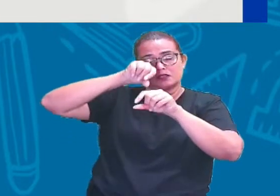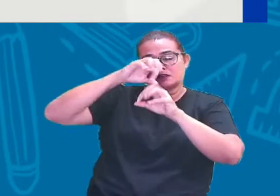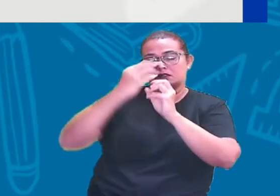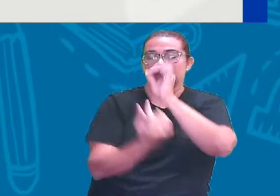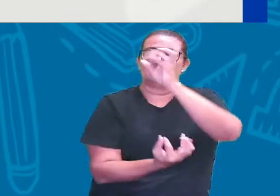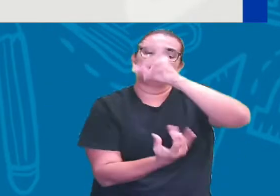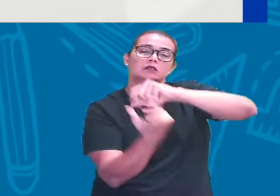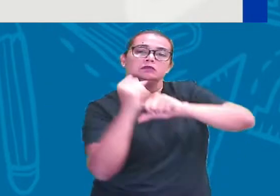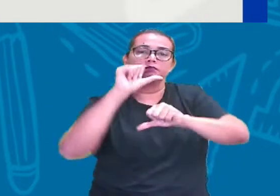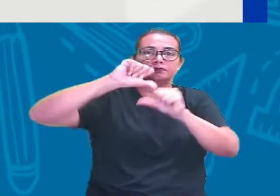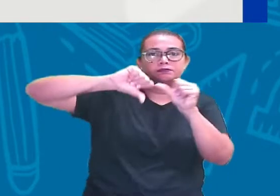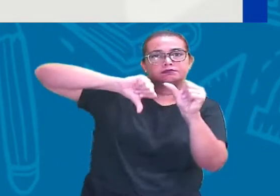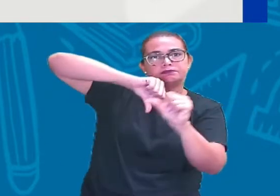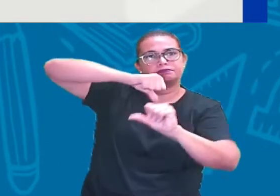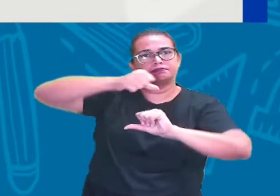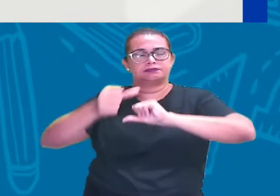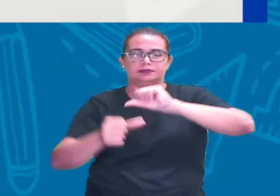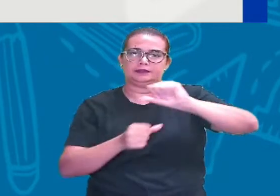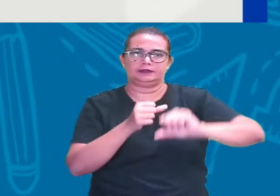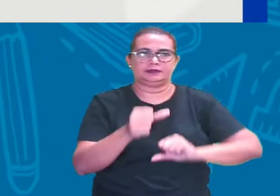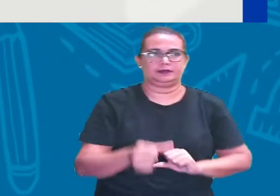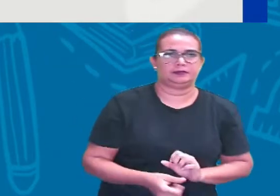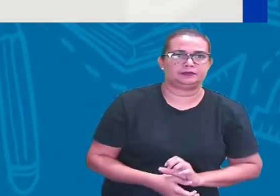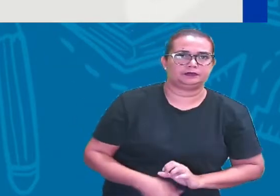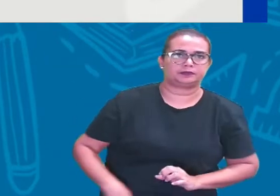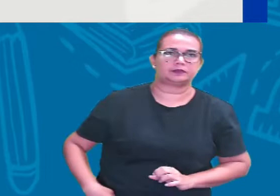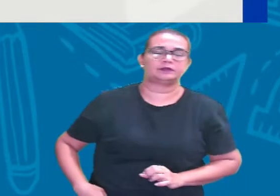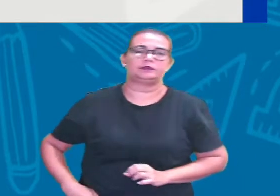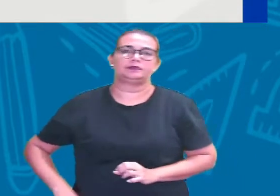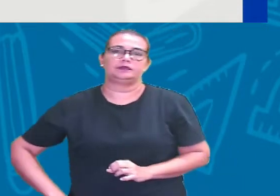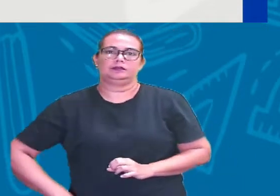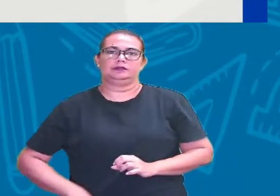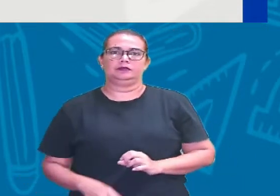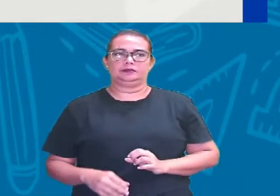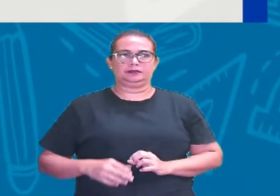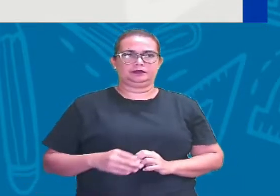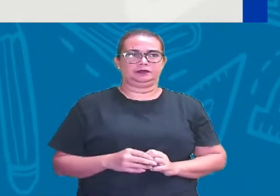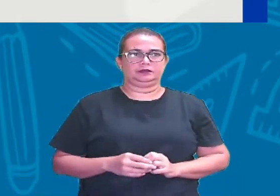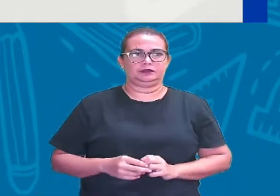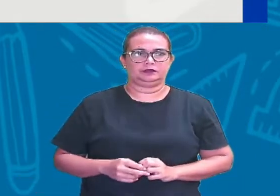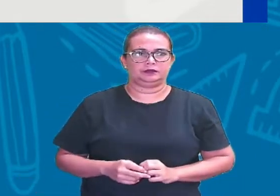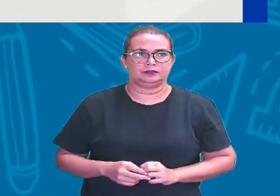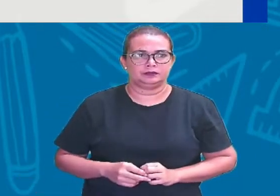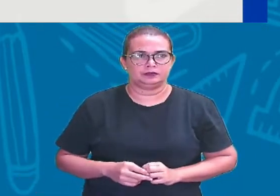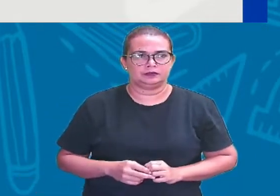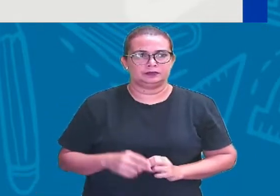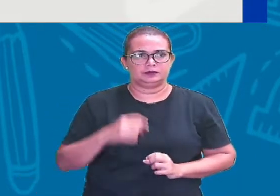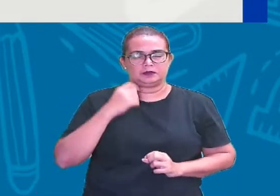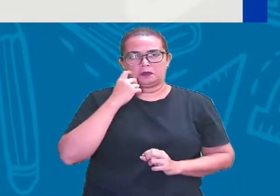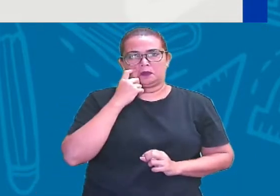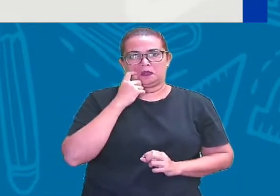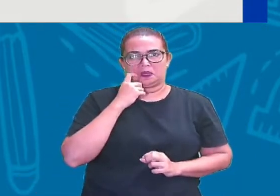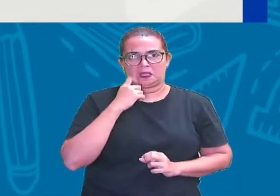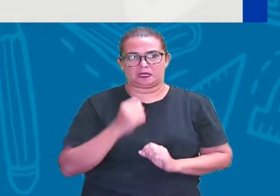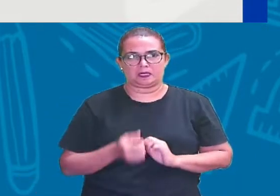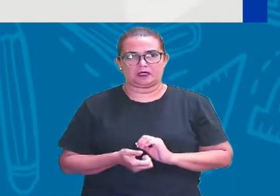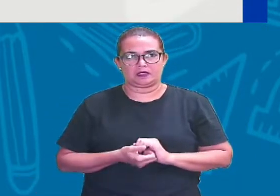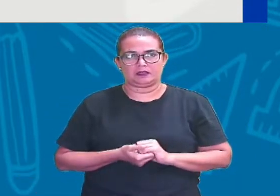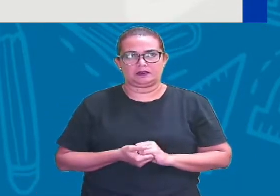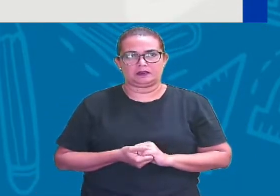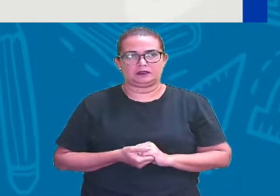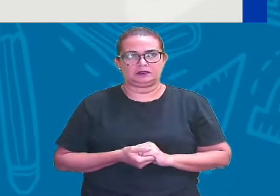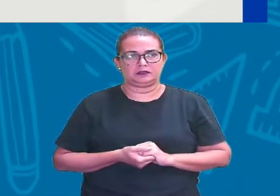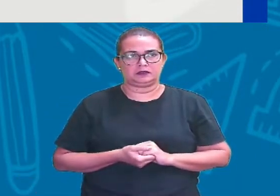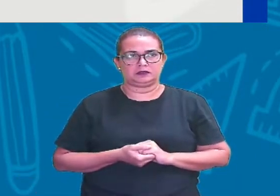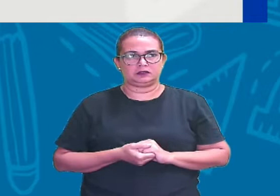Vamos continuar. Ó, na condução, não vai haver o que, professor? Na condução, o